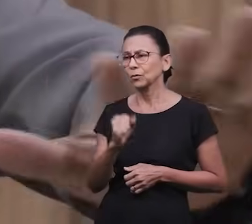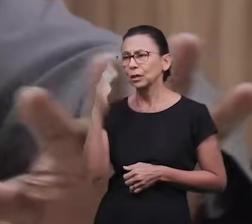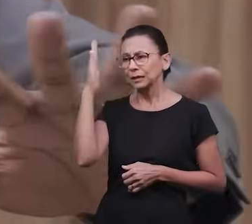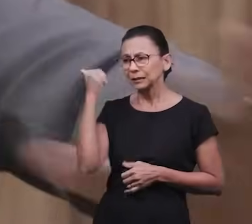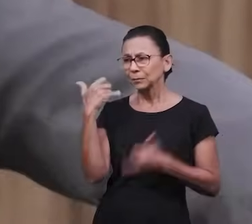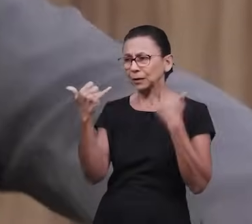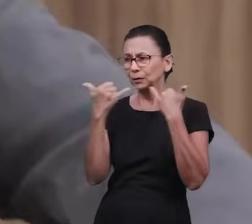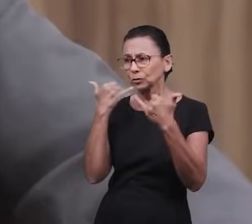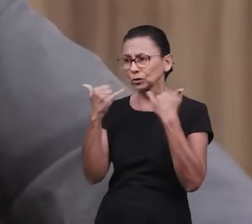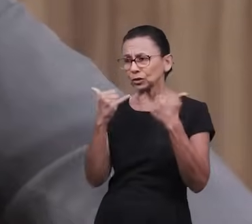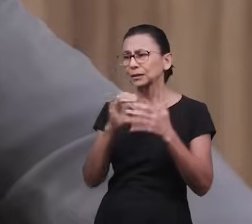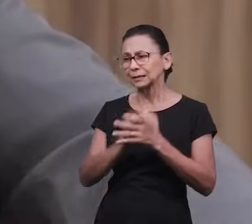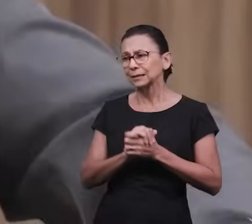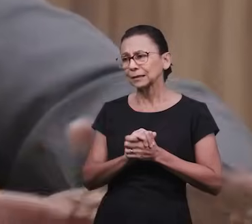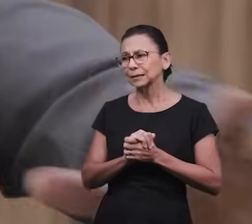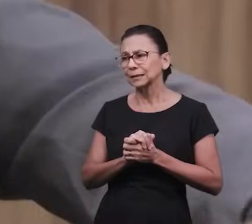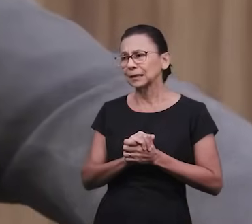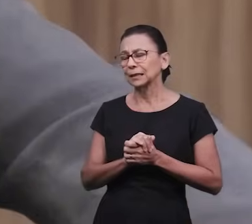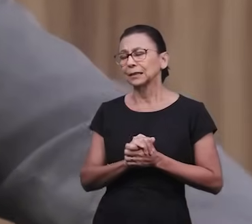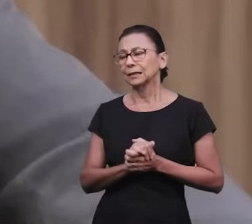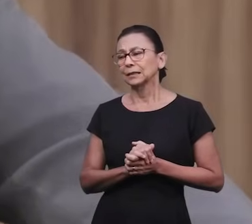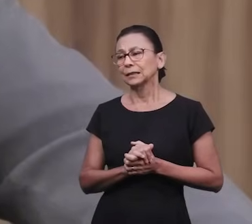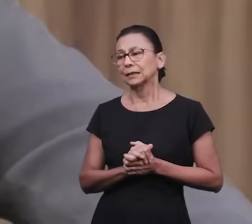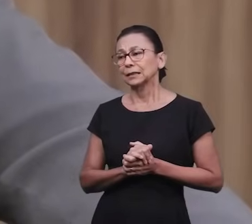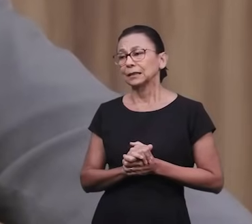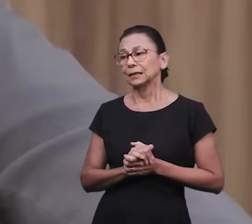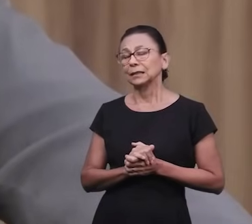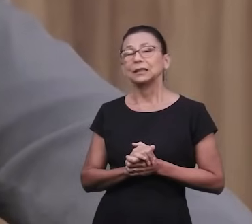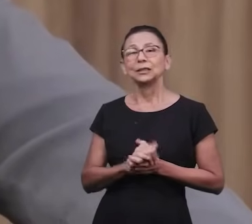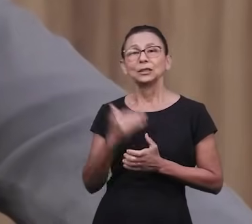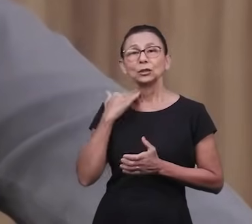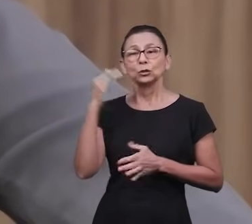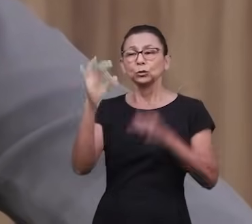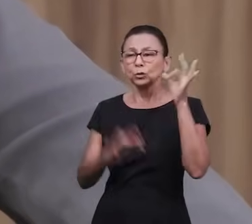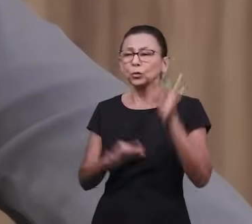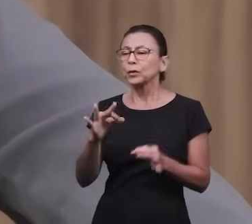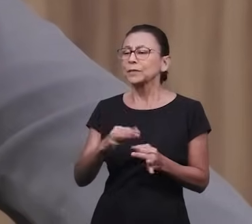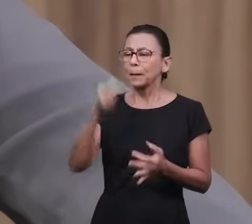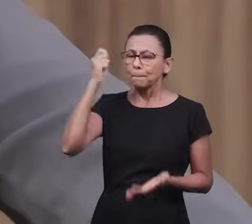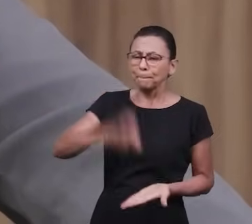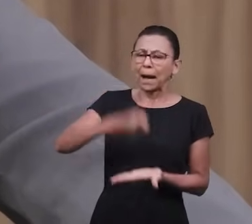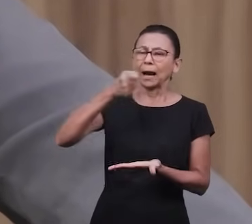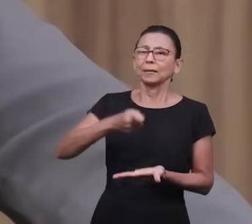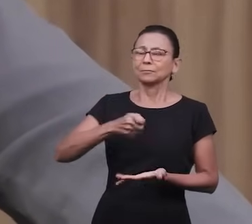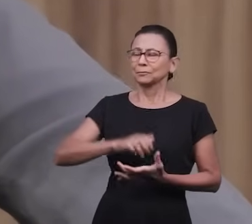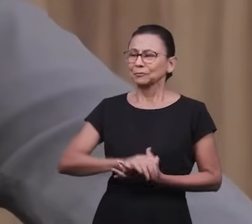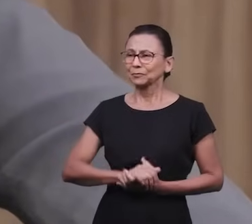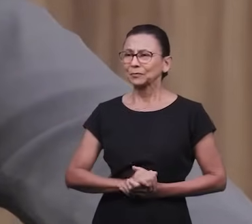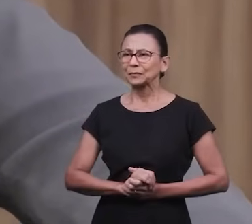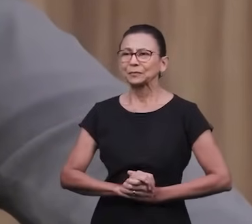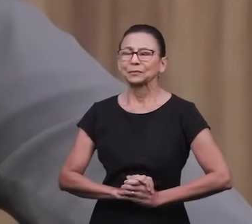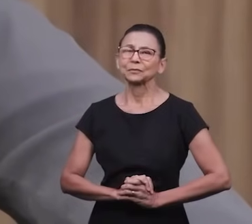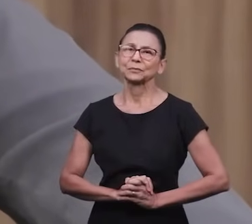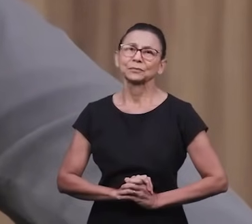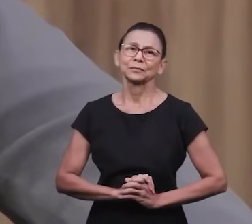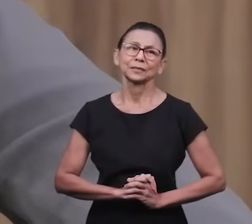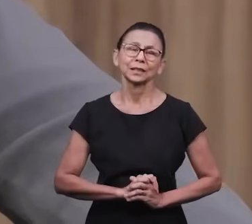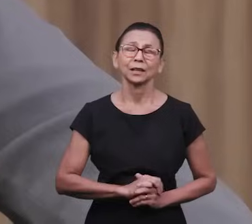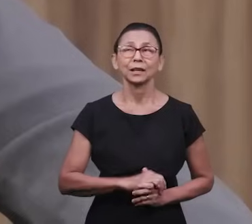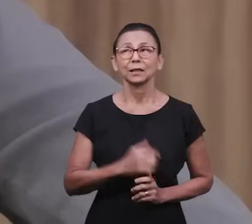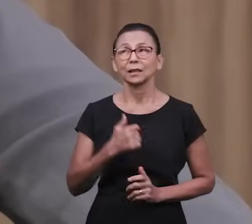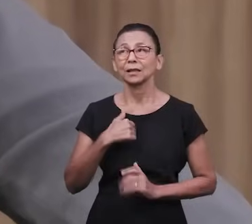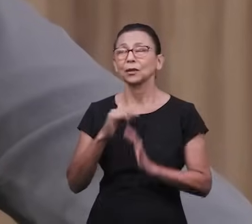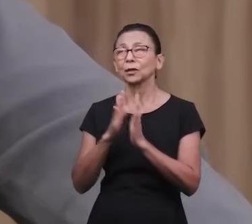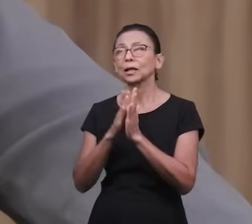mão do juiz, o juiz vai decretar. O juiz vai decretar. E eu, particularmente, quando eu orava por ela, eu falava assim,